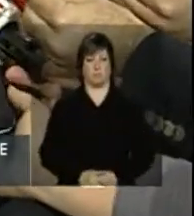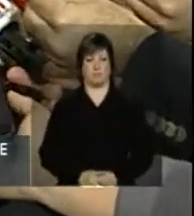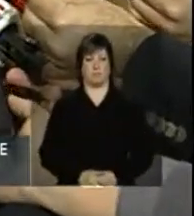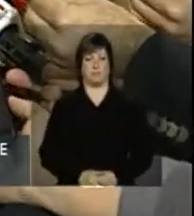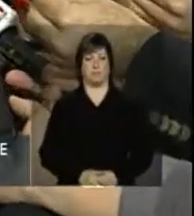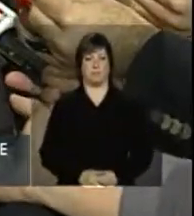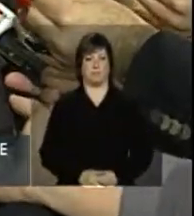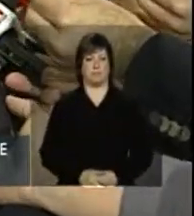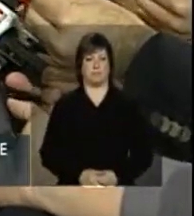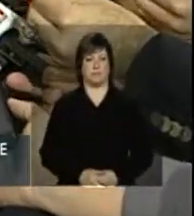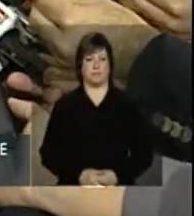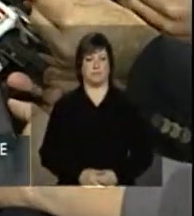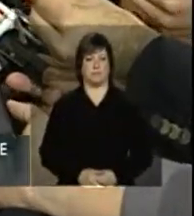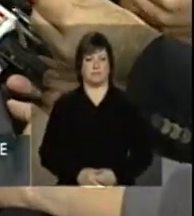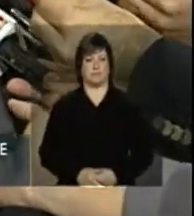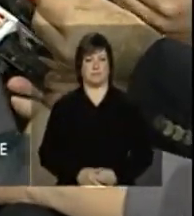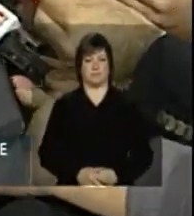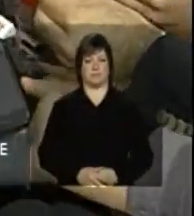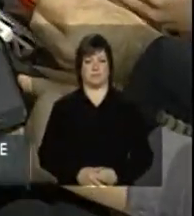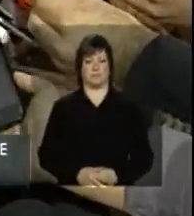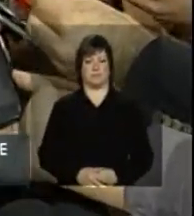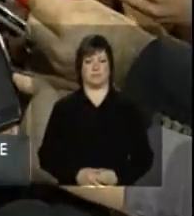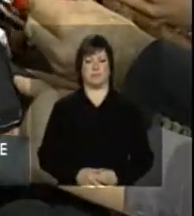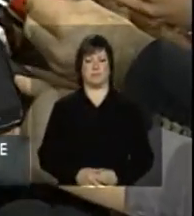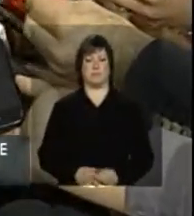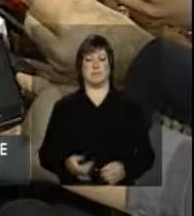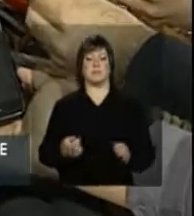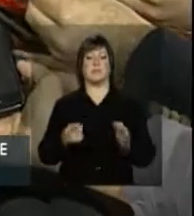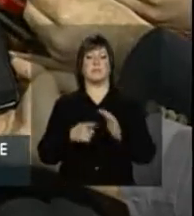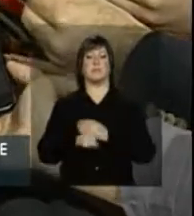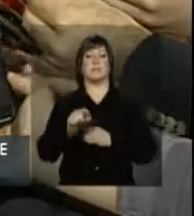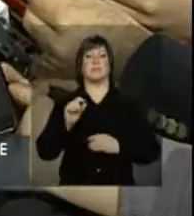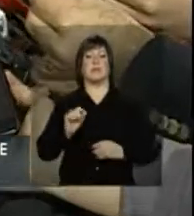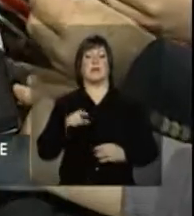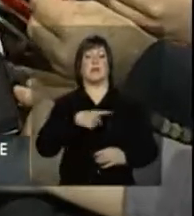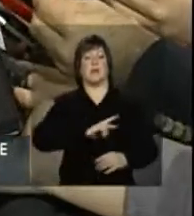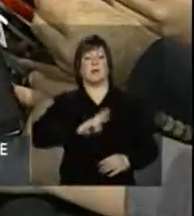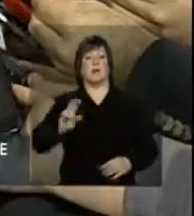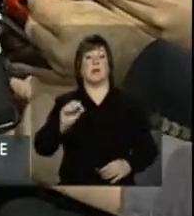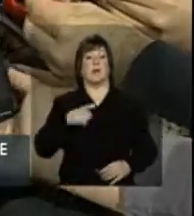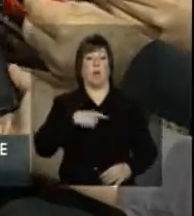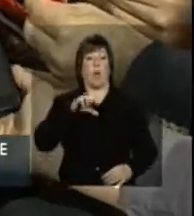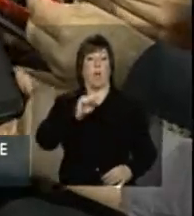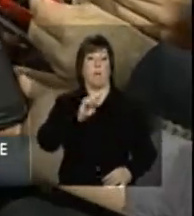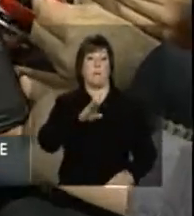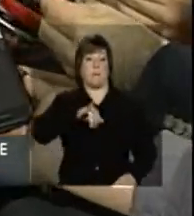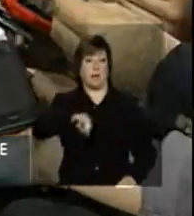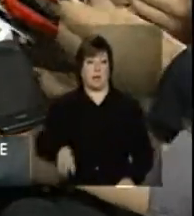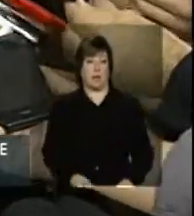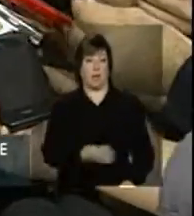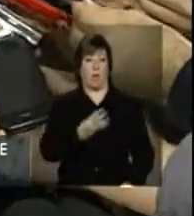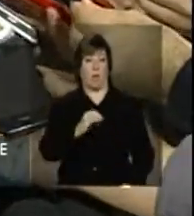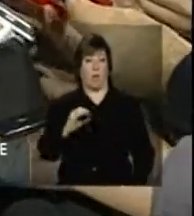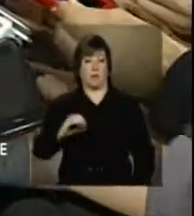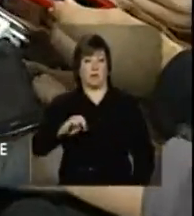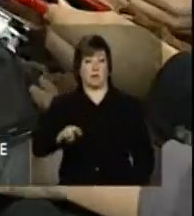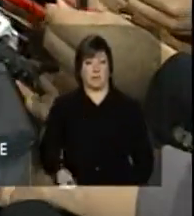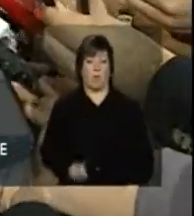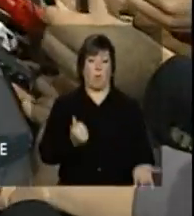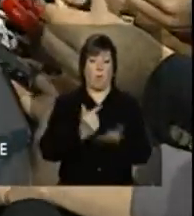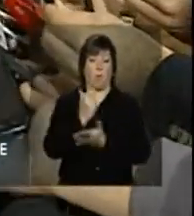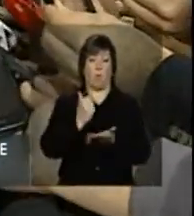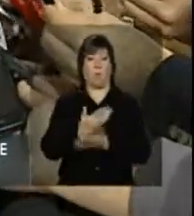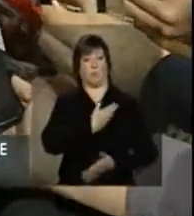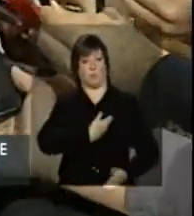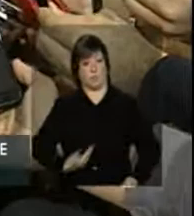hoje? Dá para puxar mais para cima esse 2012? Olha, são 8 bilhões e 400 de compras